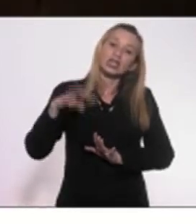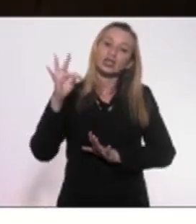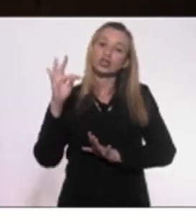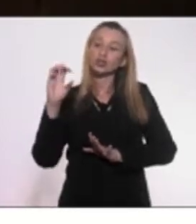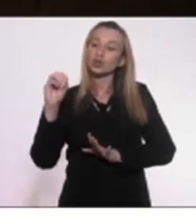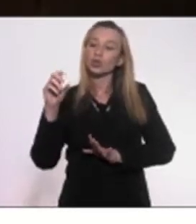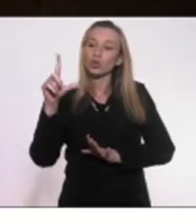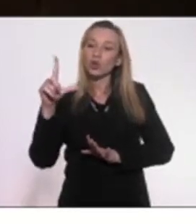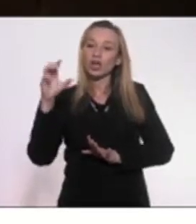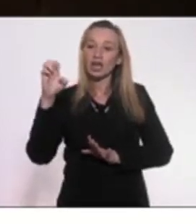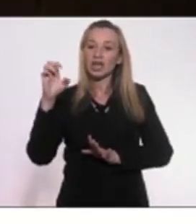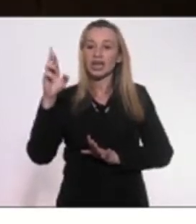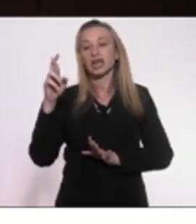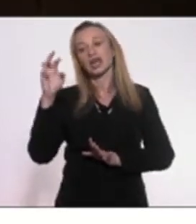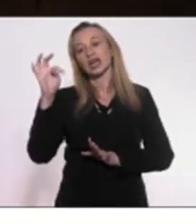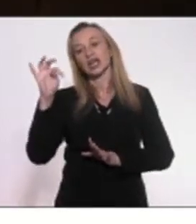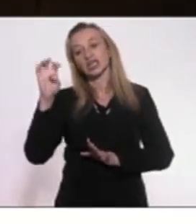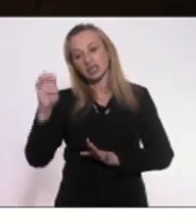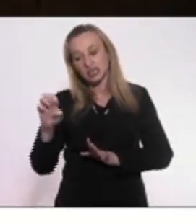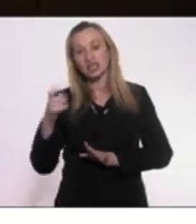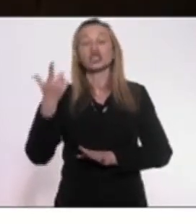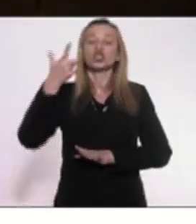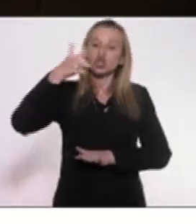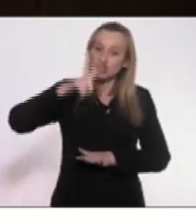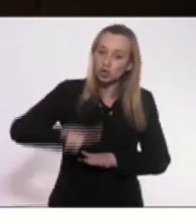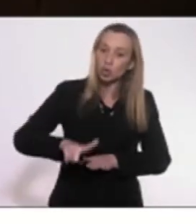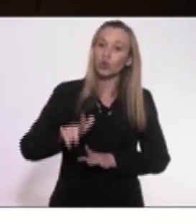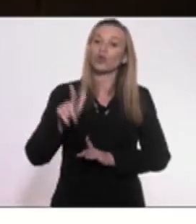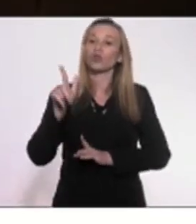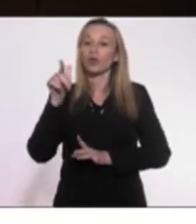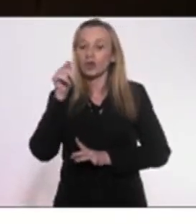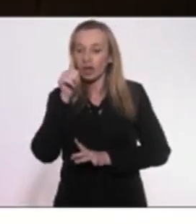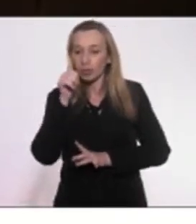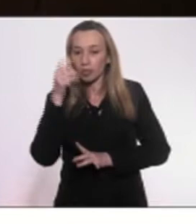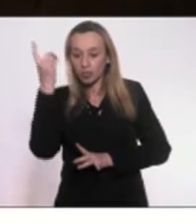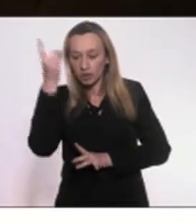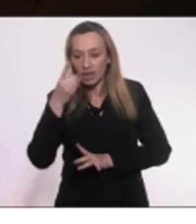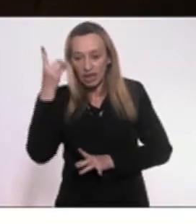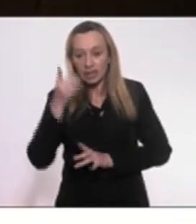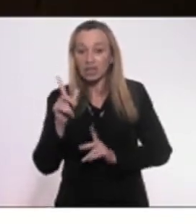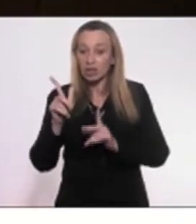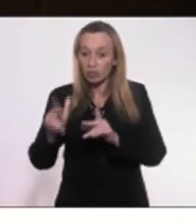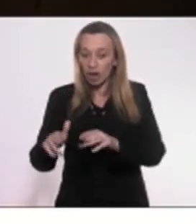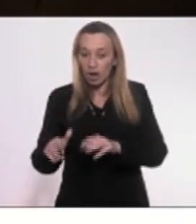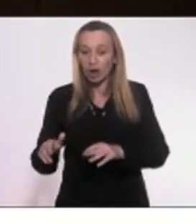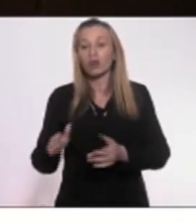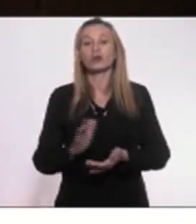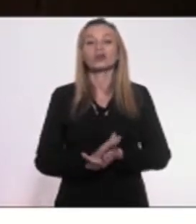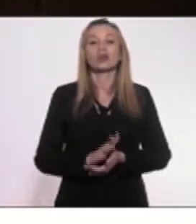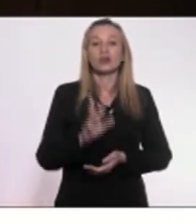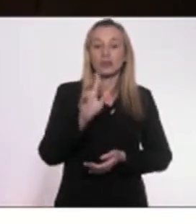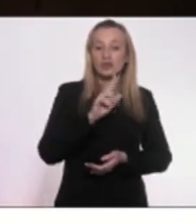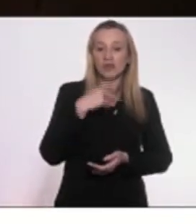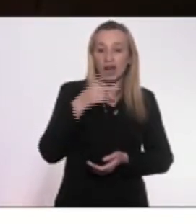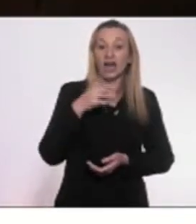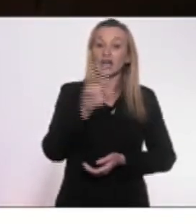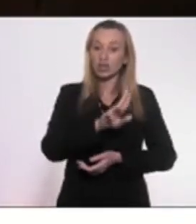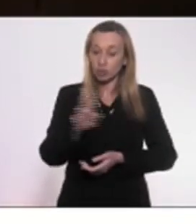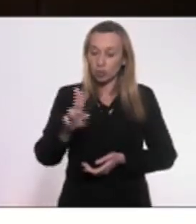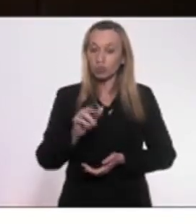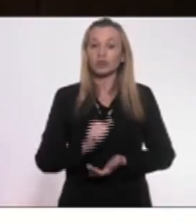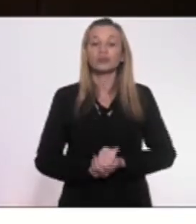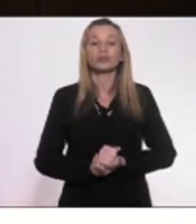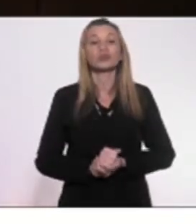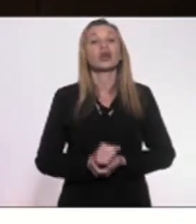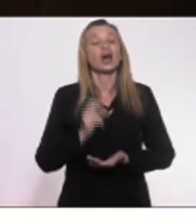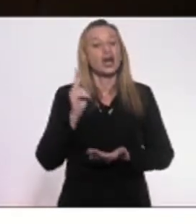uma vez, a mesma deputada que se valeu da presidência de uma comissão para falar em nome desse parlamento, a